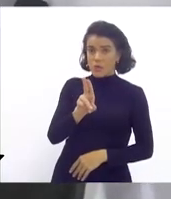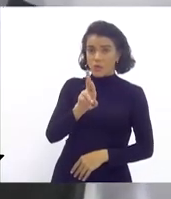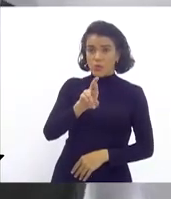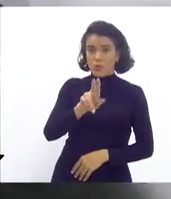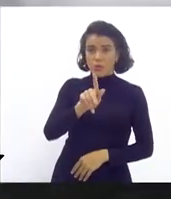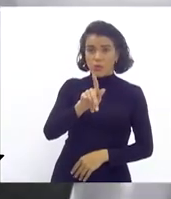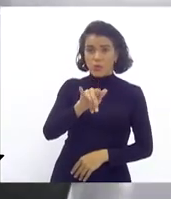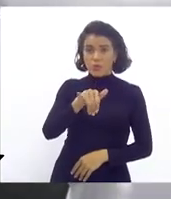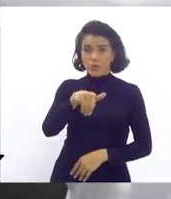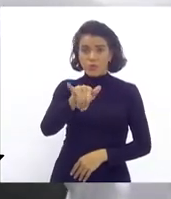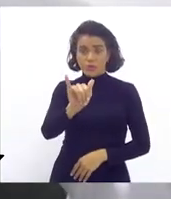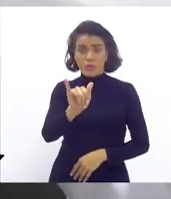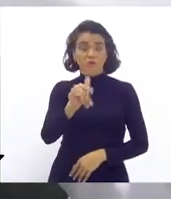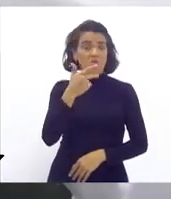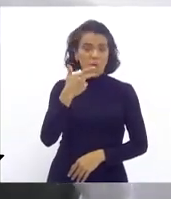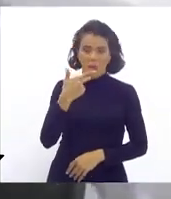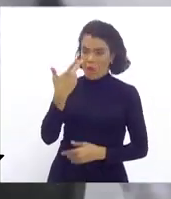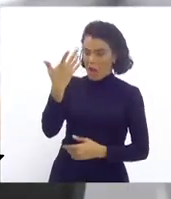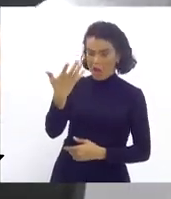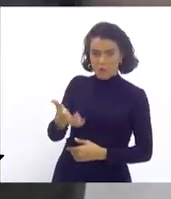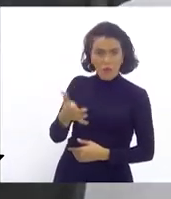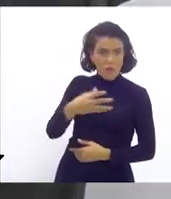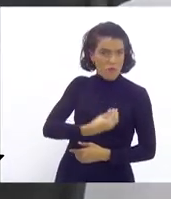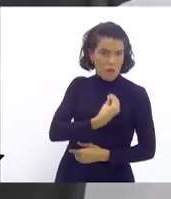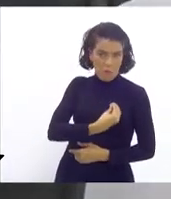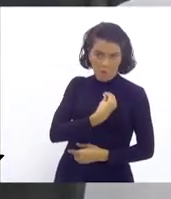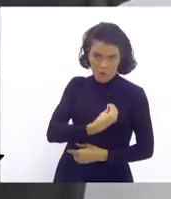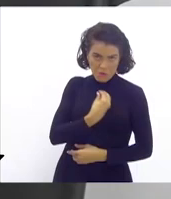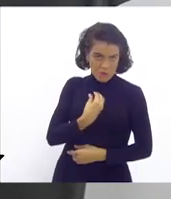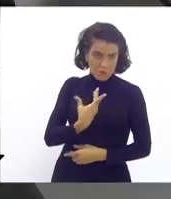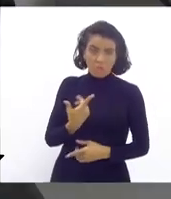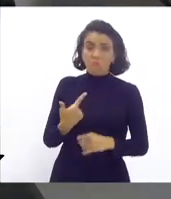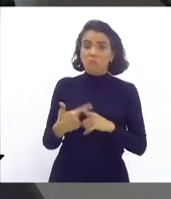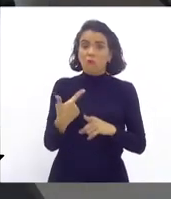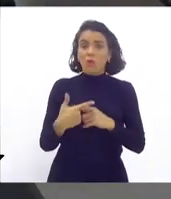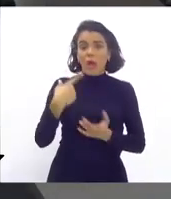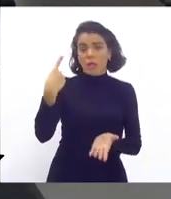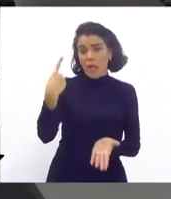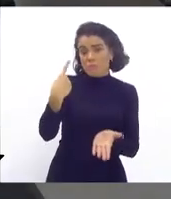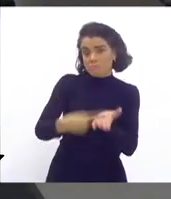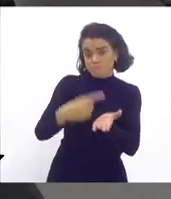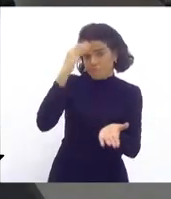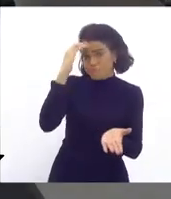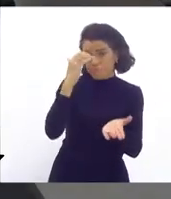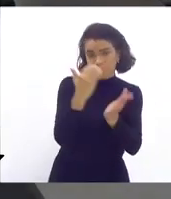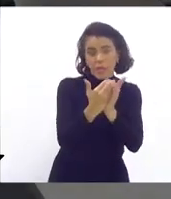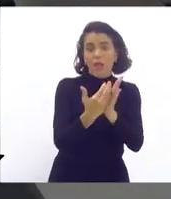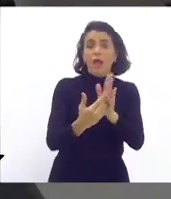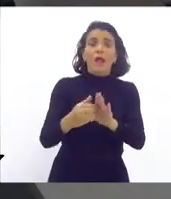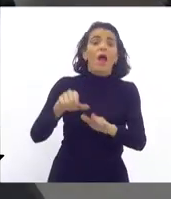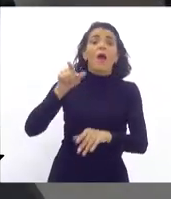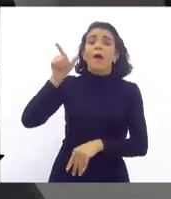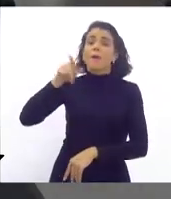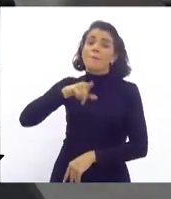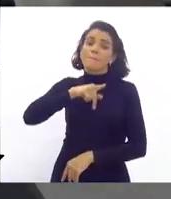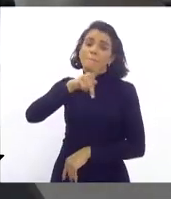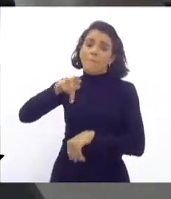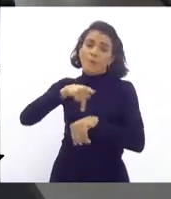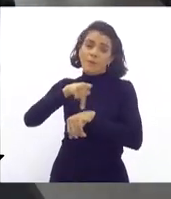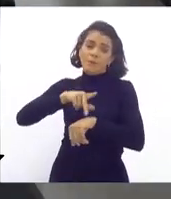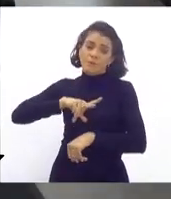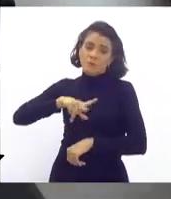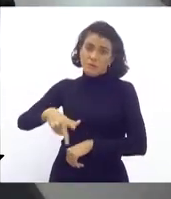de dois escritório de advocacia dizendo que ela não vai comparecer porque está cumprindo agenda relevante da empresa em Lisboa